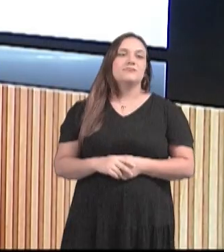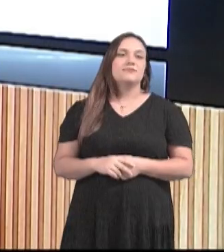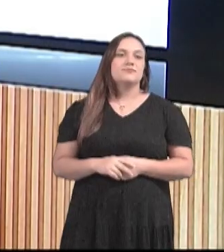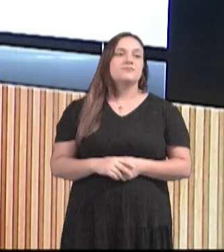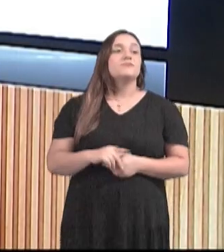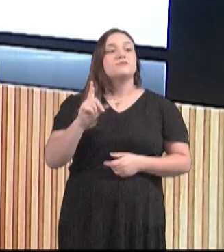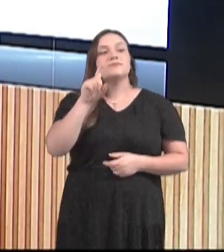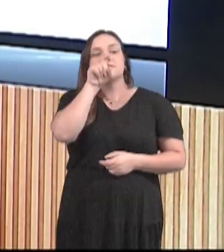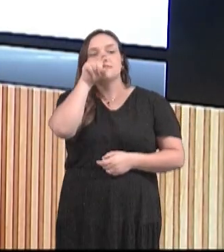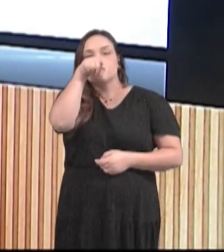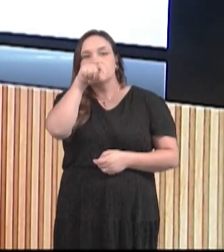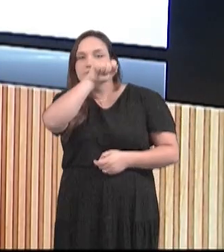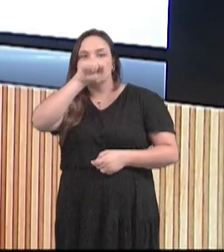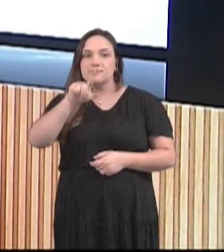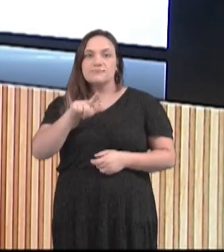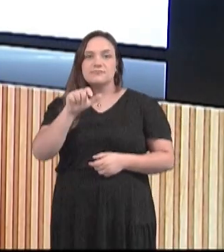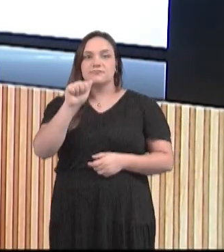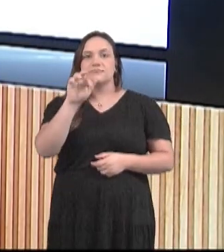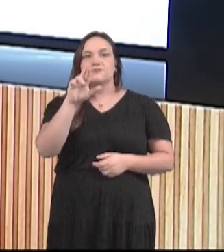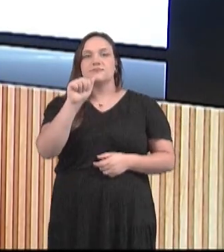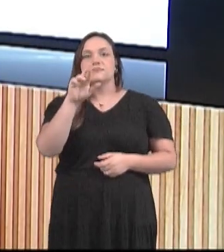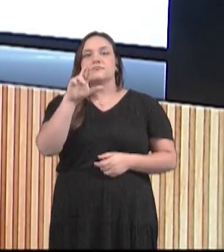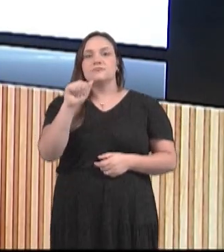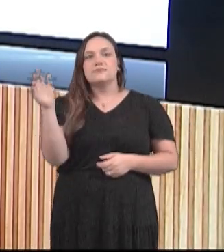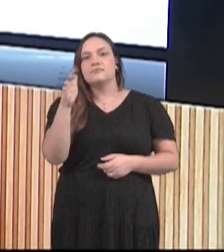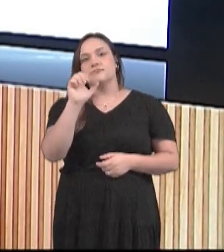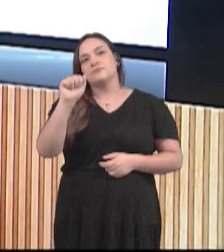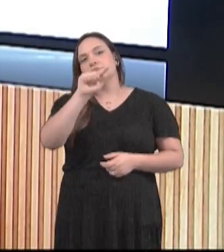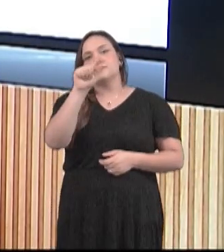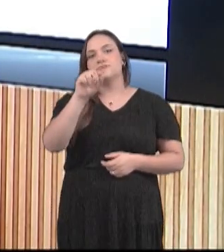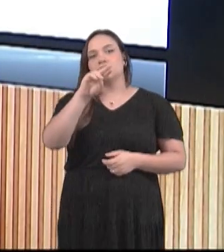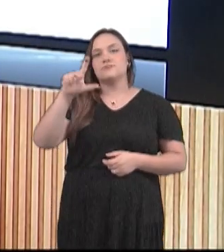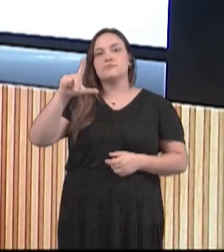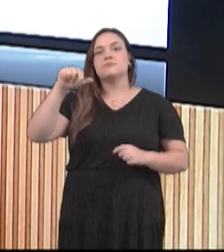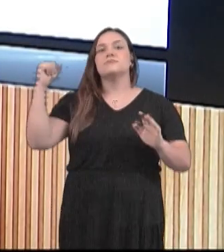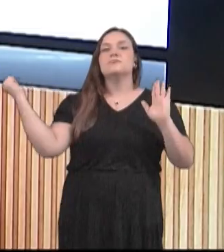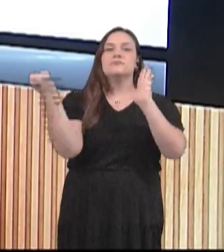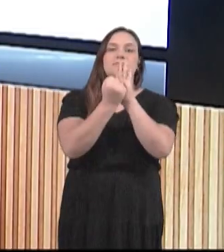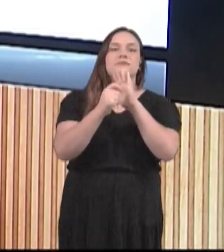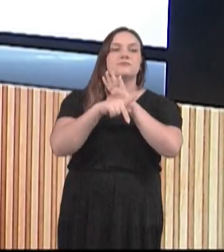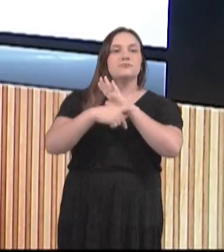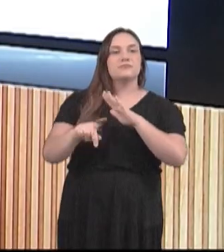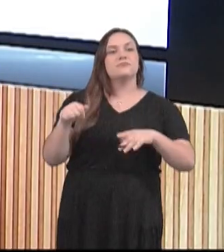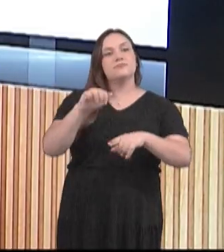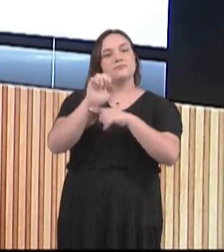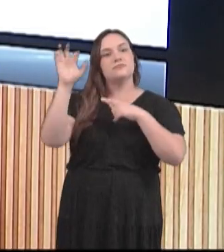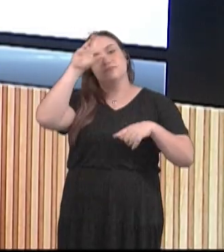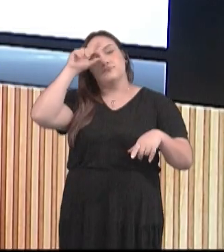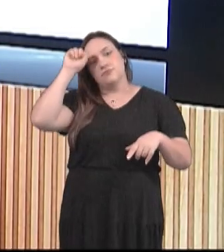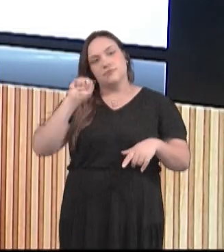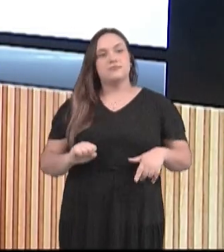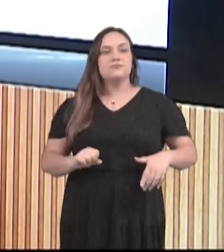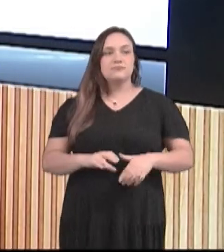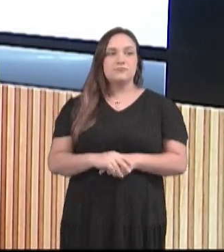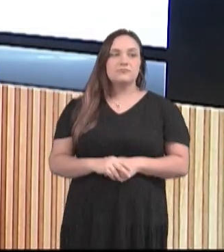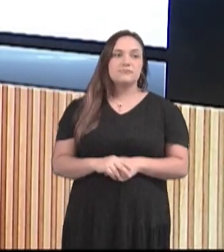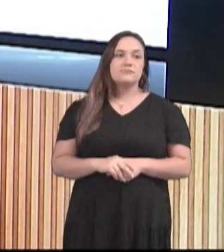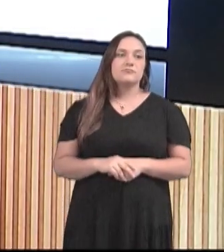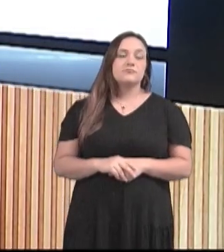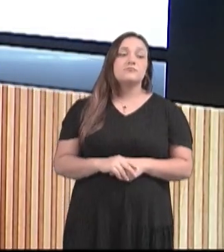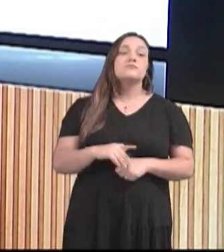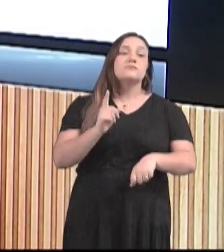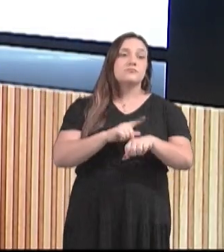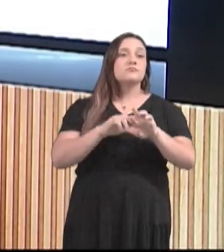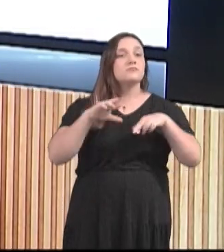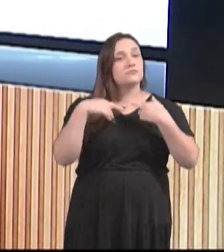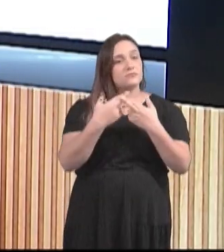a arara azul como a ave símbolo do estado de Mato Grosso do Sul. O deputado até, na votação desse projeto agora há pouco durante